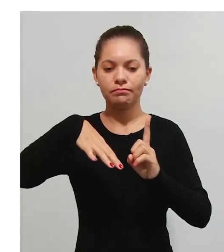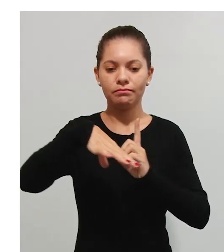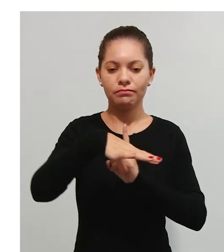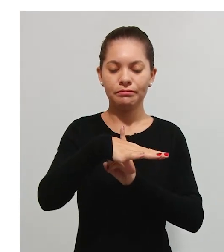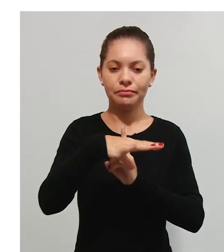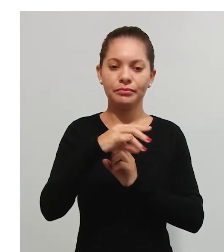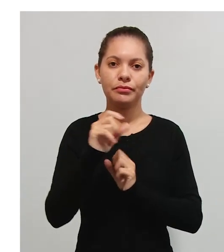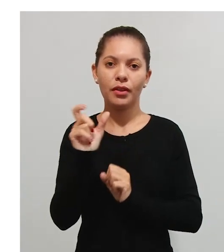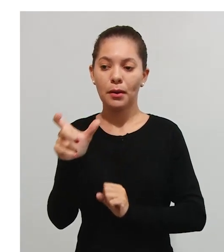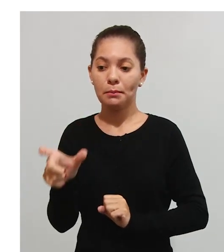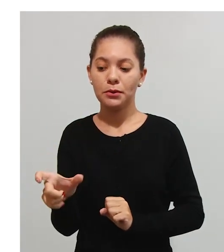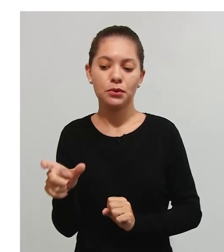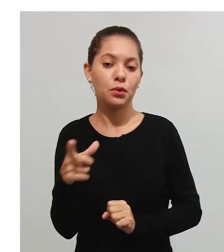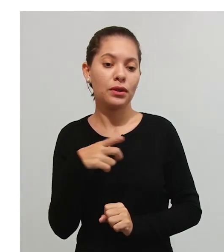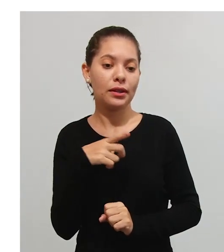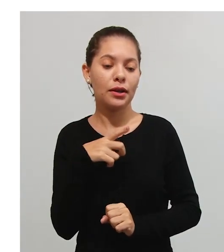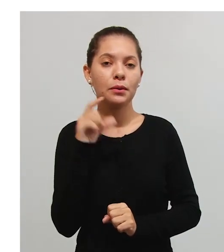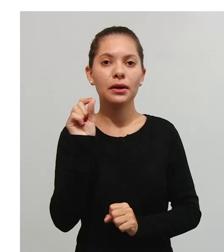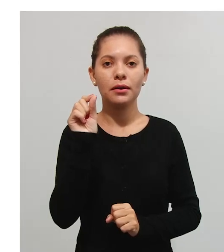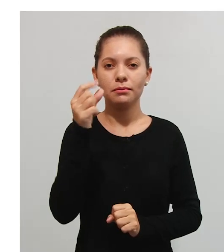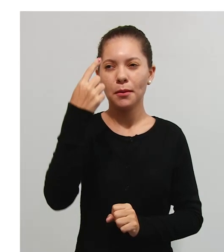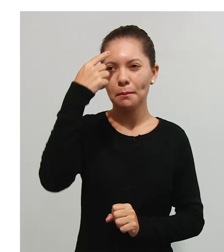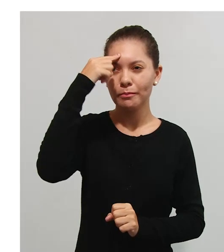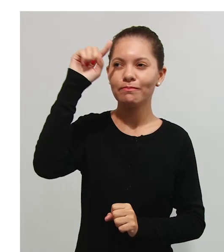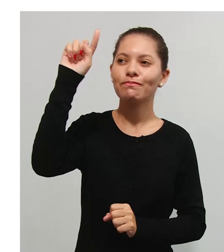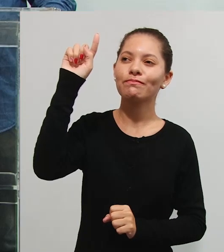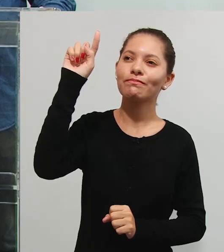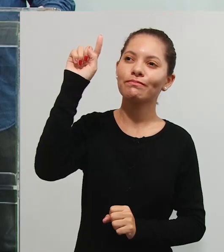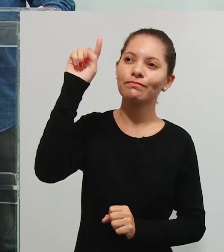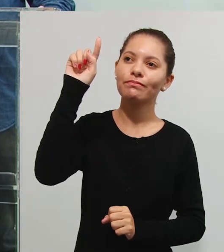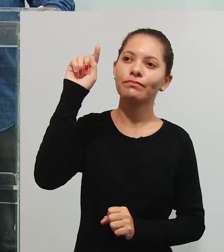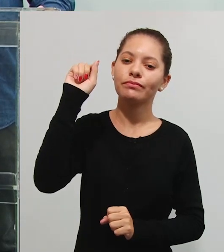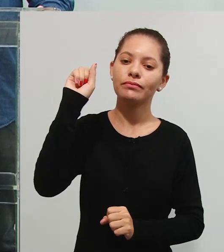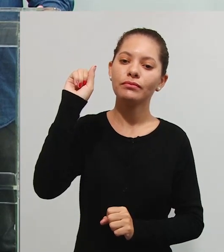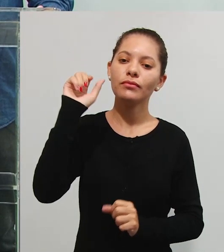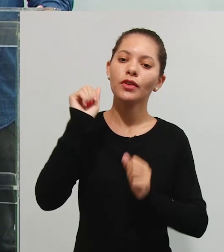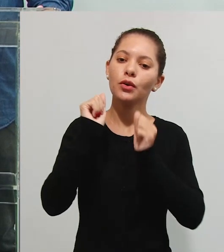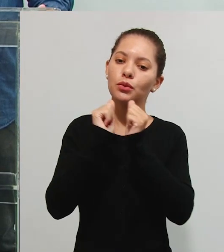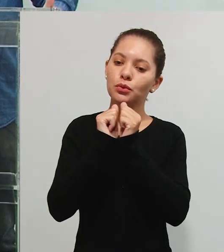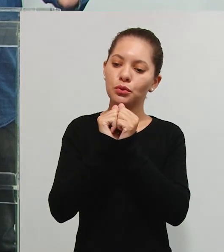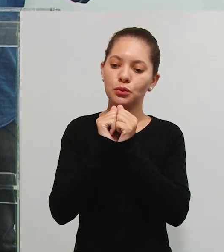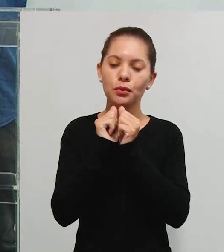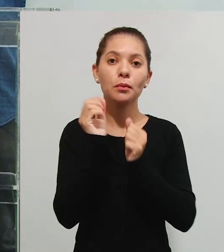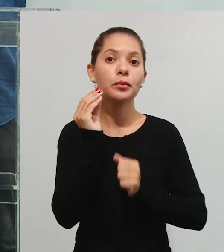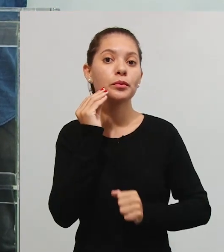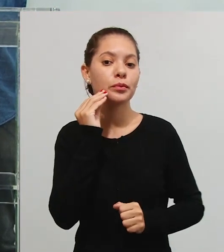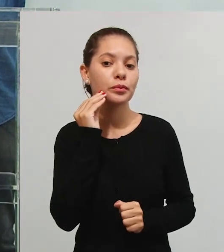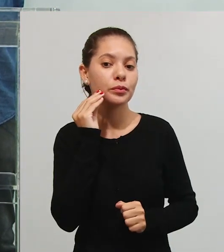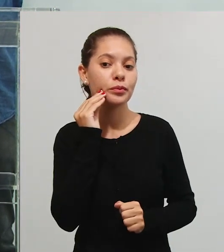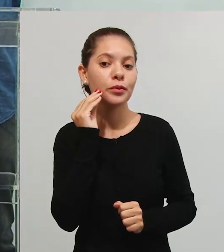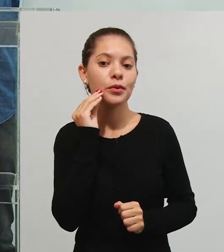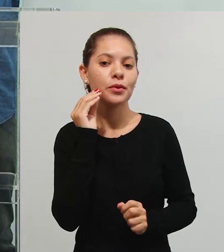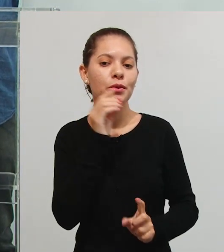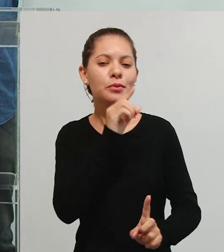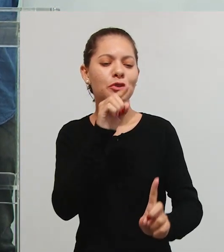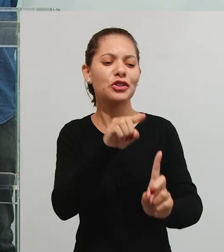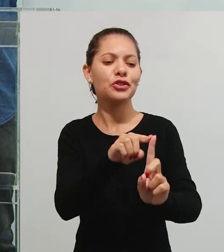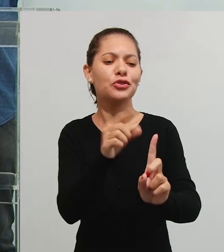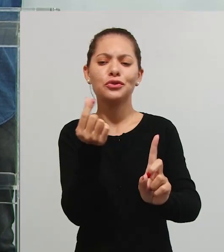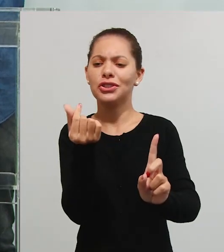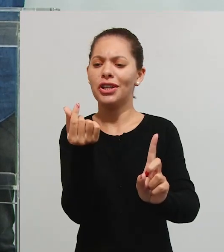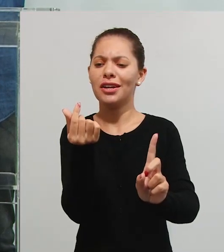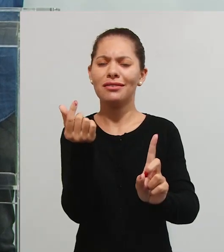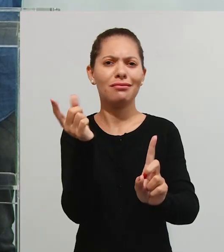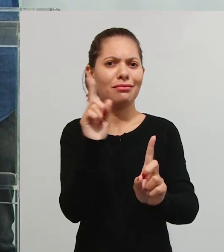o empreendedor social é aquele que vai ter uma ideia, vai ter uma ideia aliada a uma oportunidade,